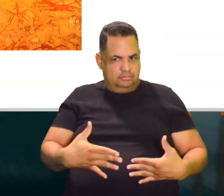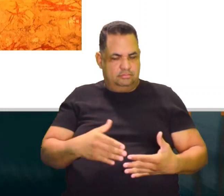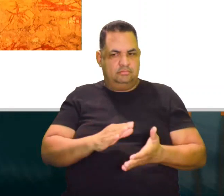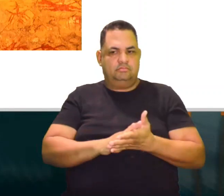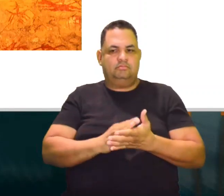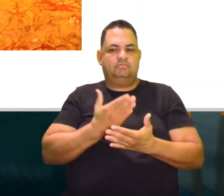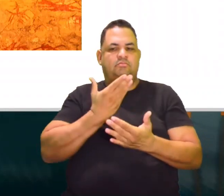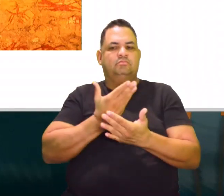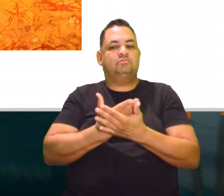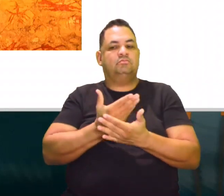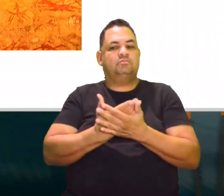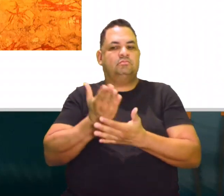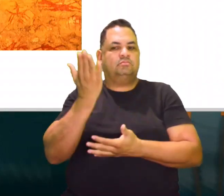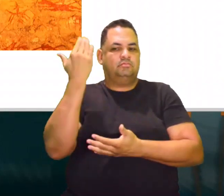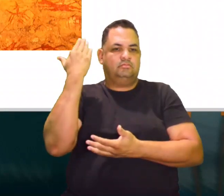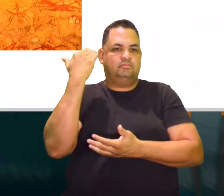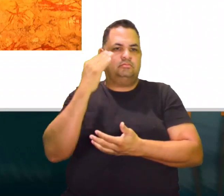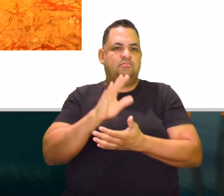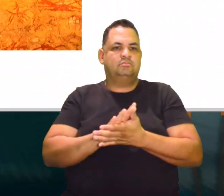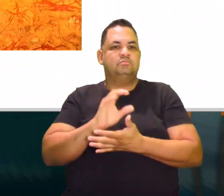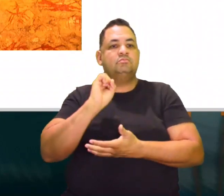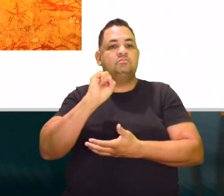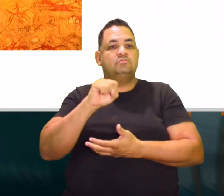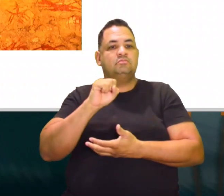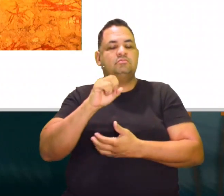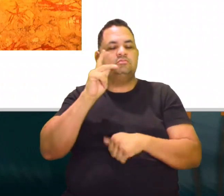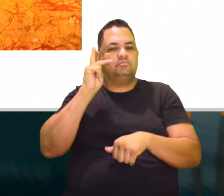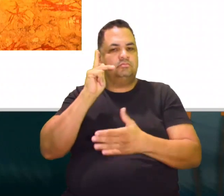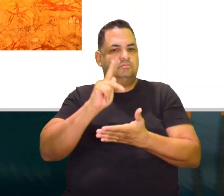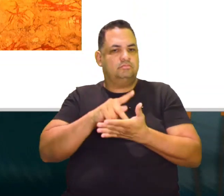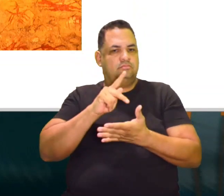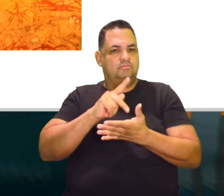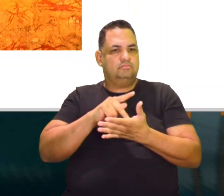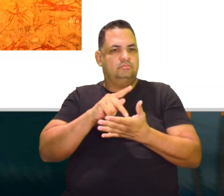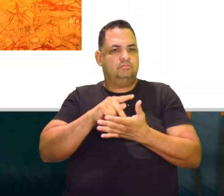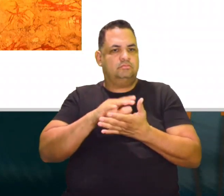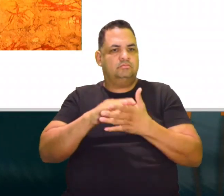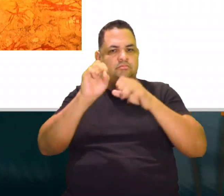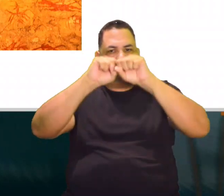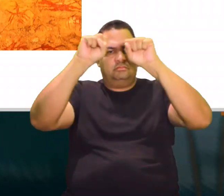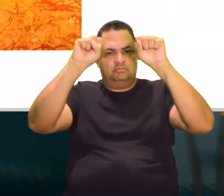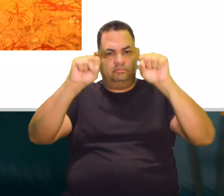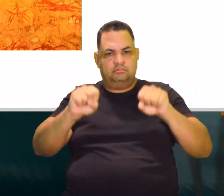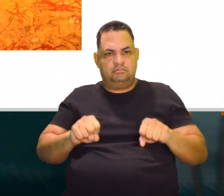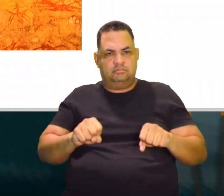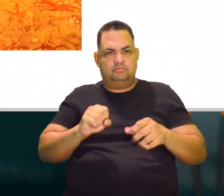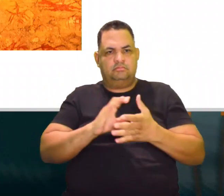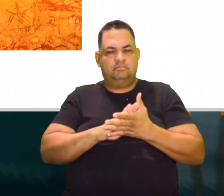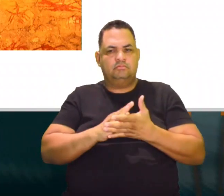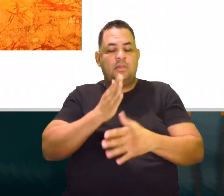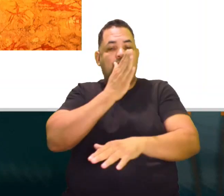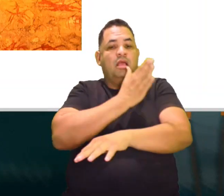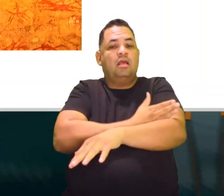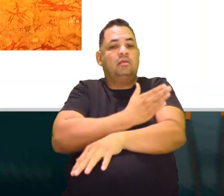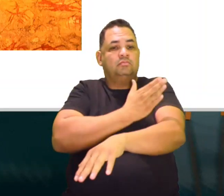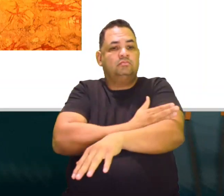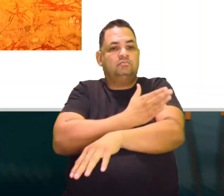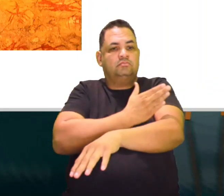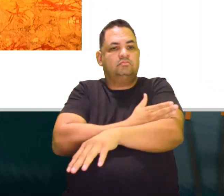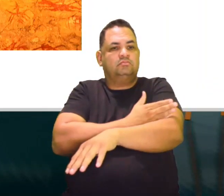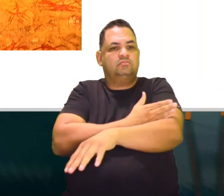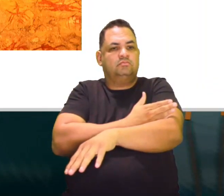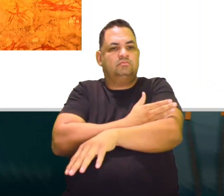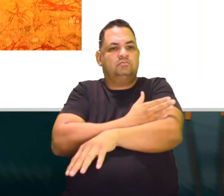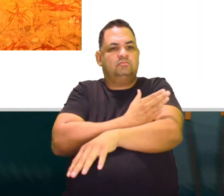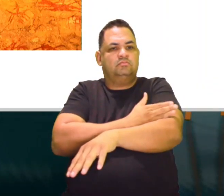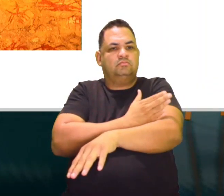aulas, que sim, é verdadeiro. Então, o nosso sistema, a pré-história, a partir